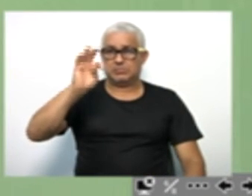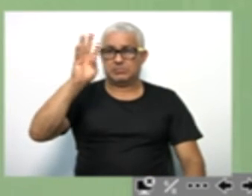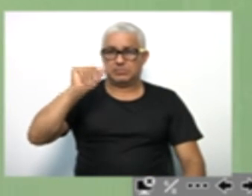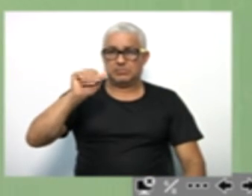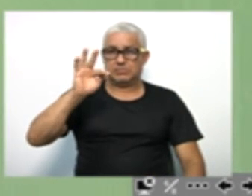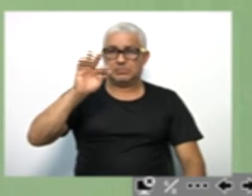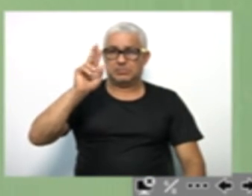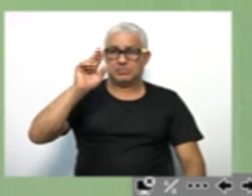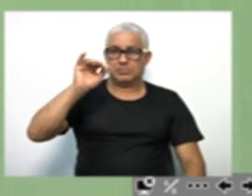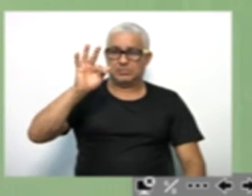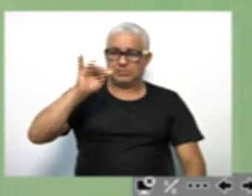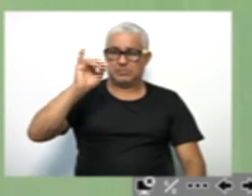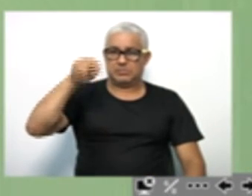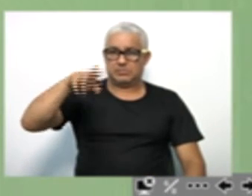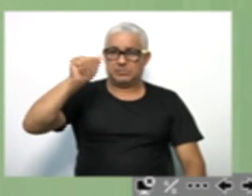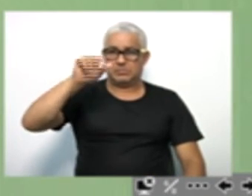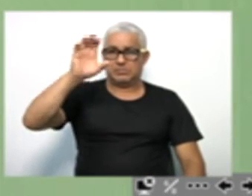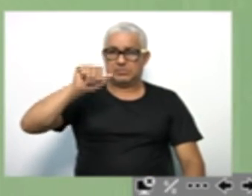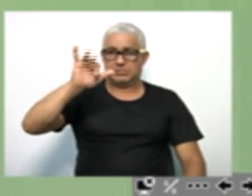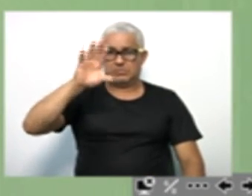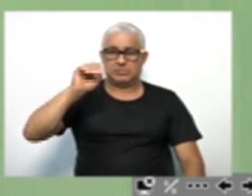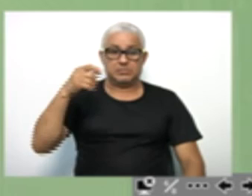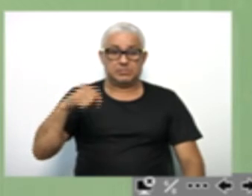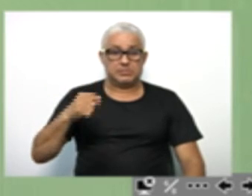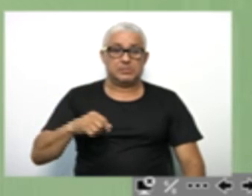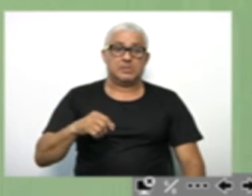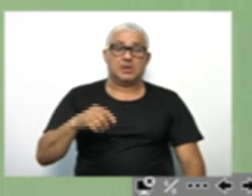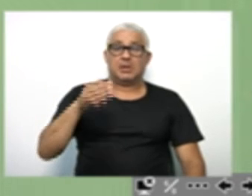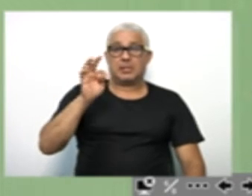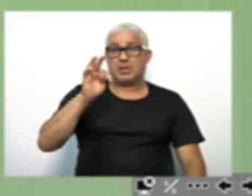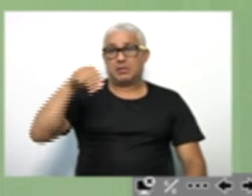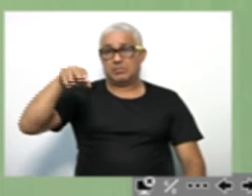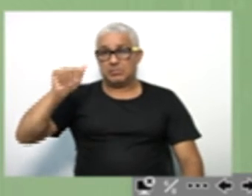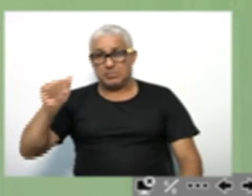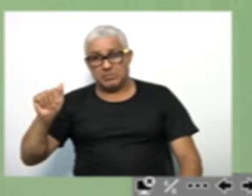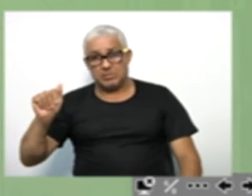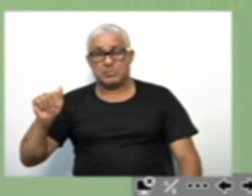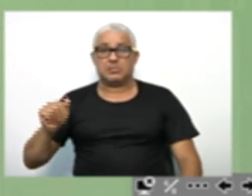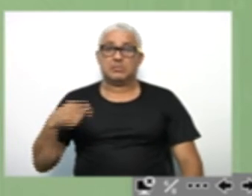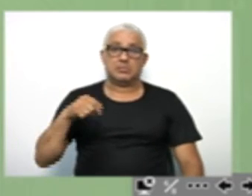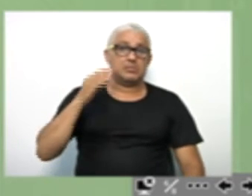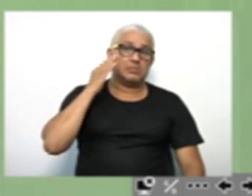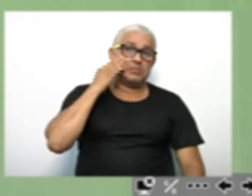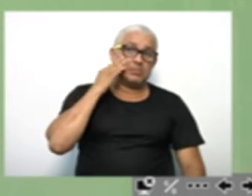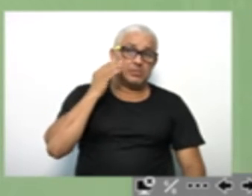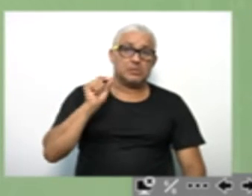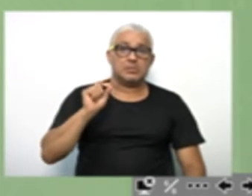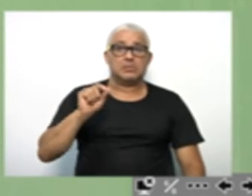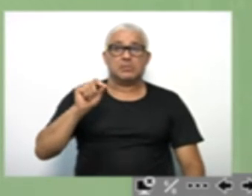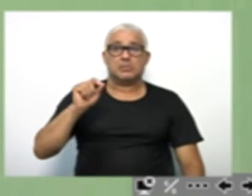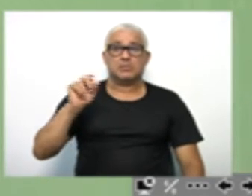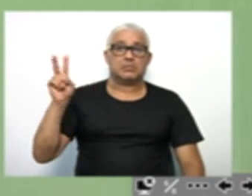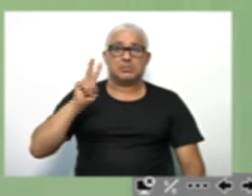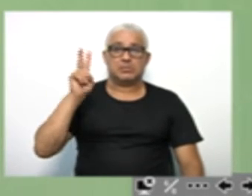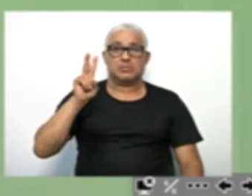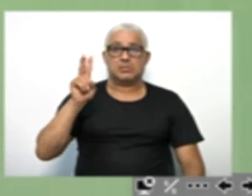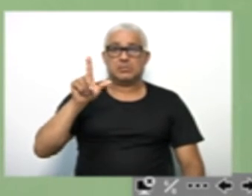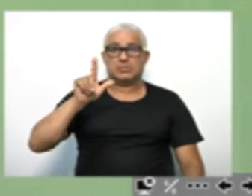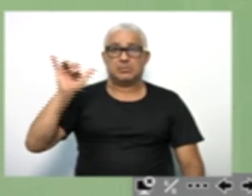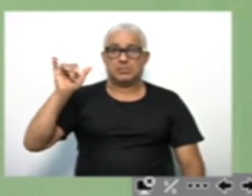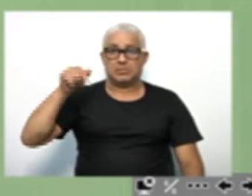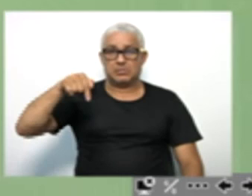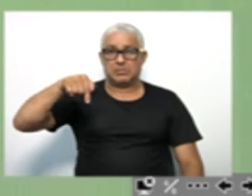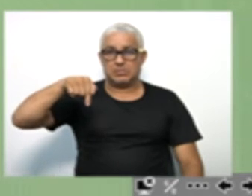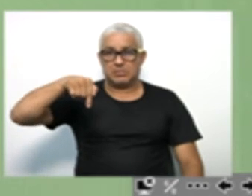atratividade em consideração para o processo de tomada de decisão. Ele tem que entender qual é o valor líquido e o que ele espera no futuro.